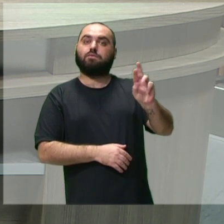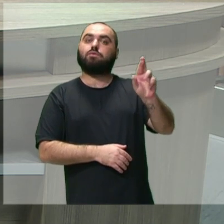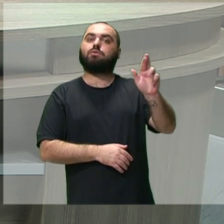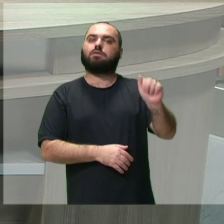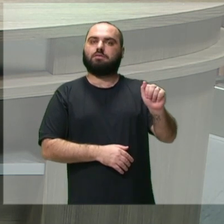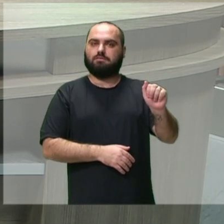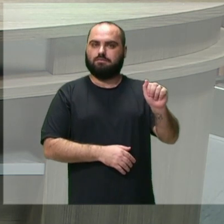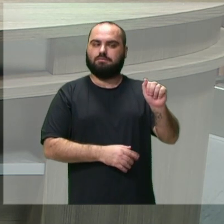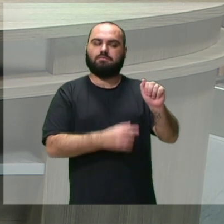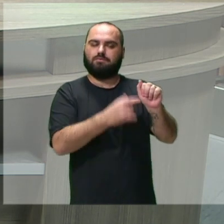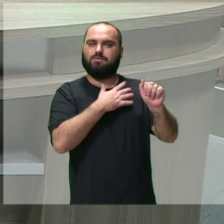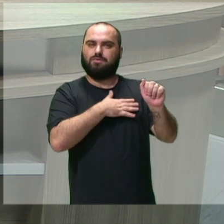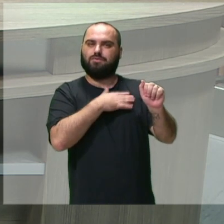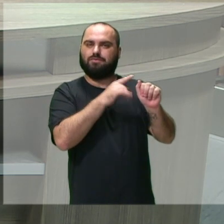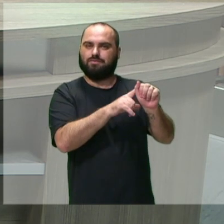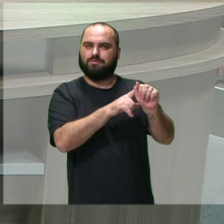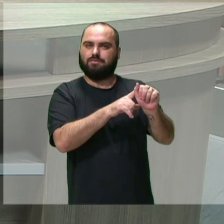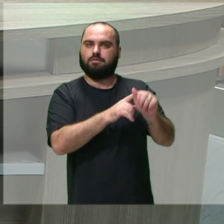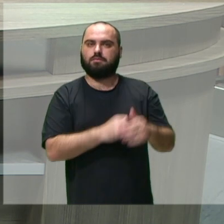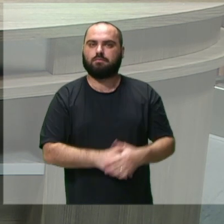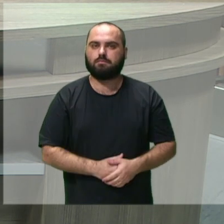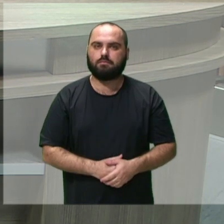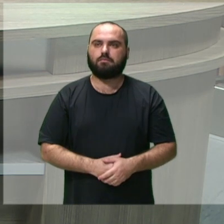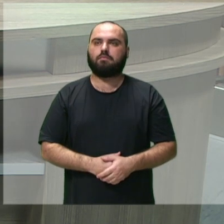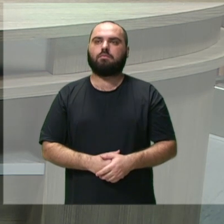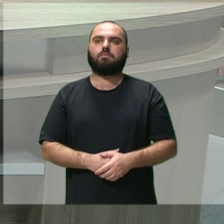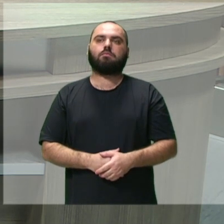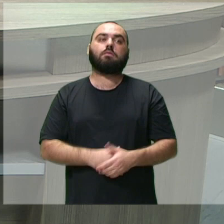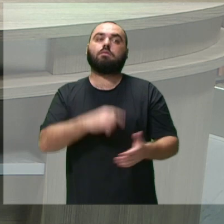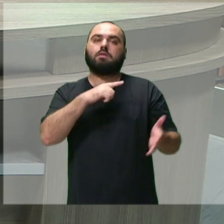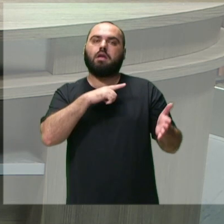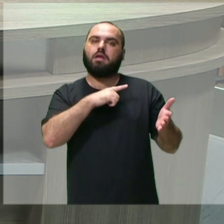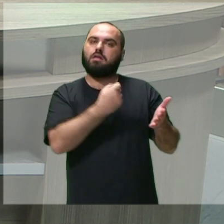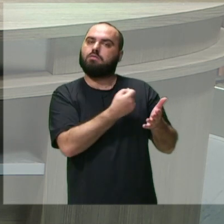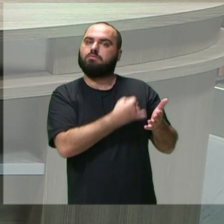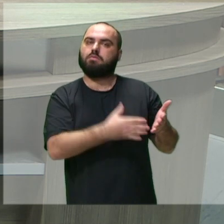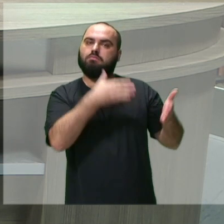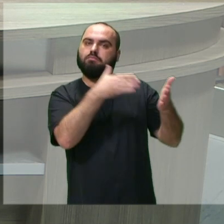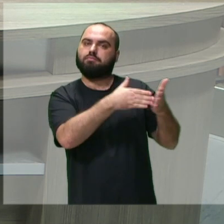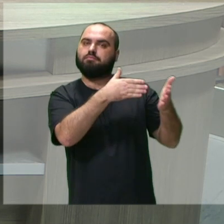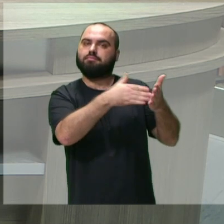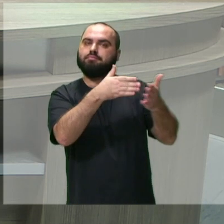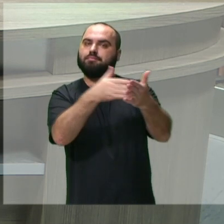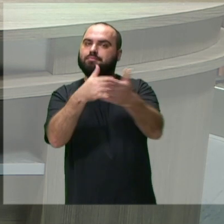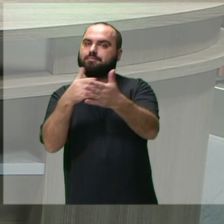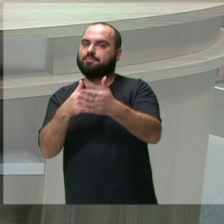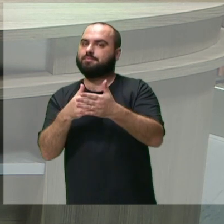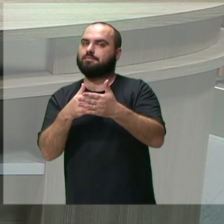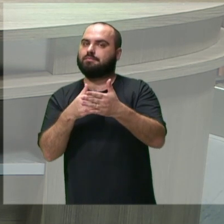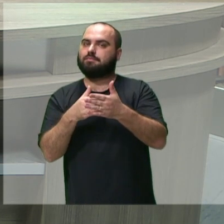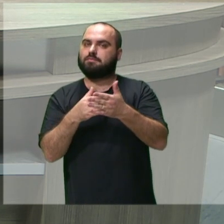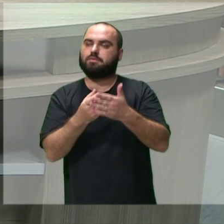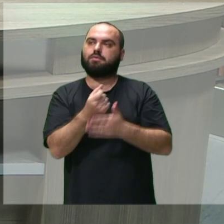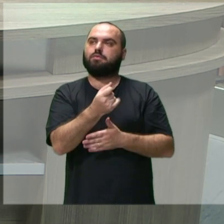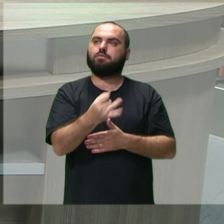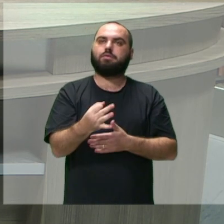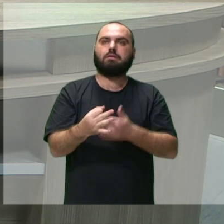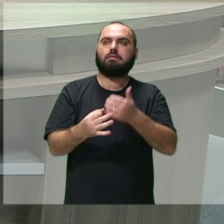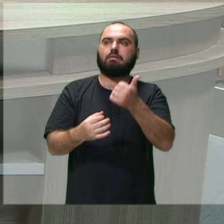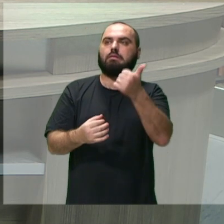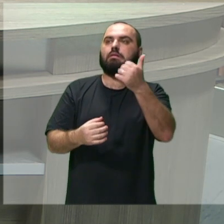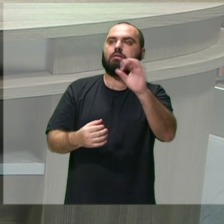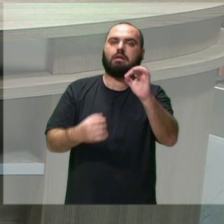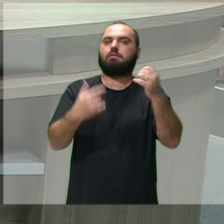Onde a gravura eu faço uma série limitada e numerada. Então, é um número X de trabalhos que